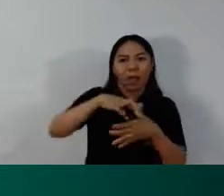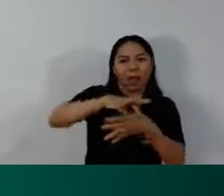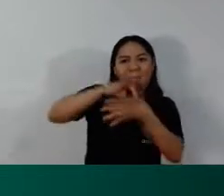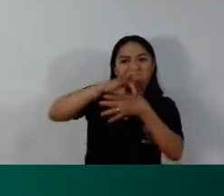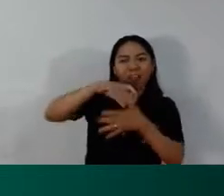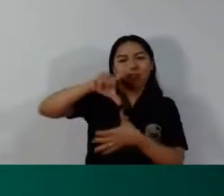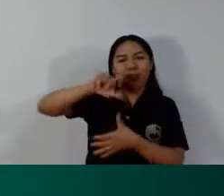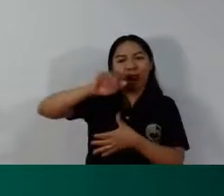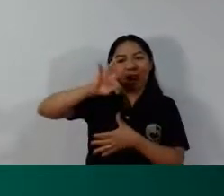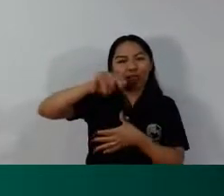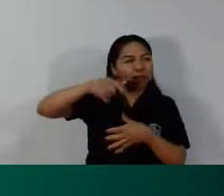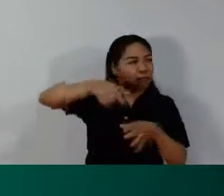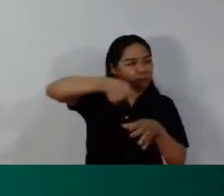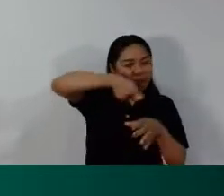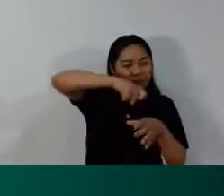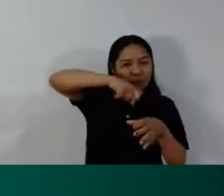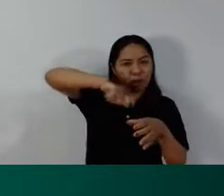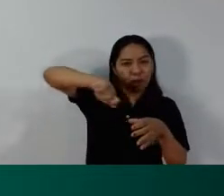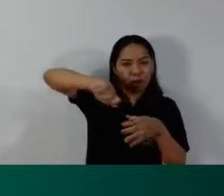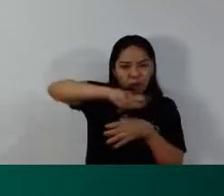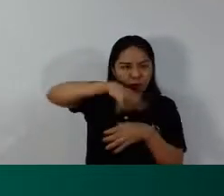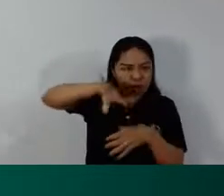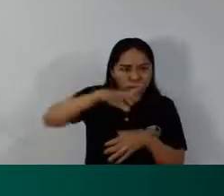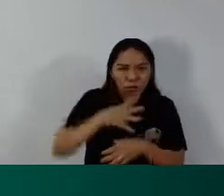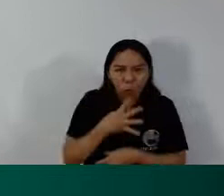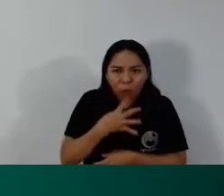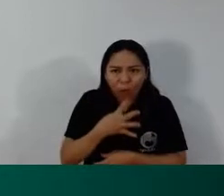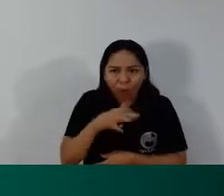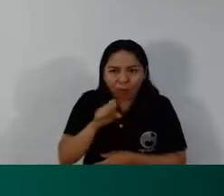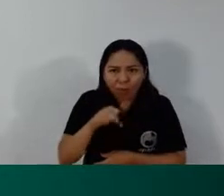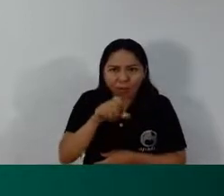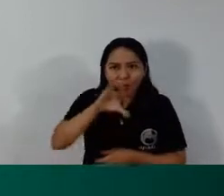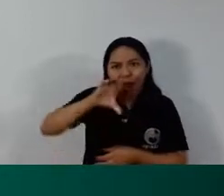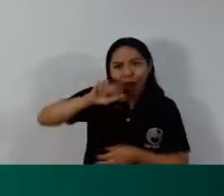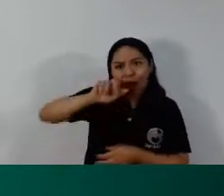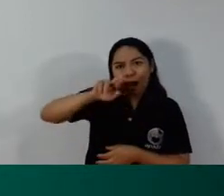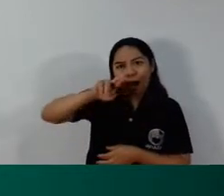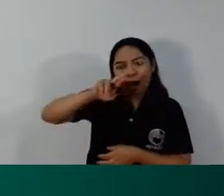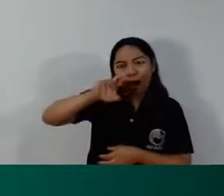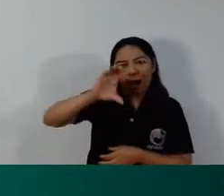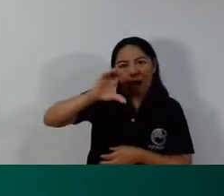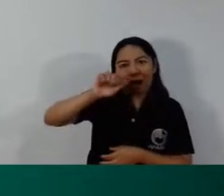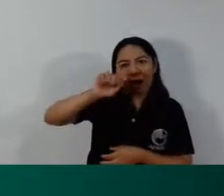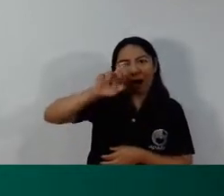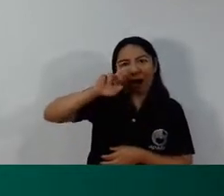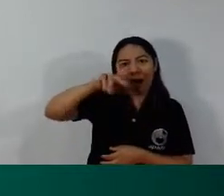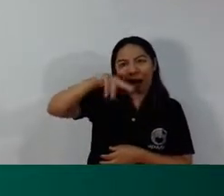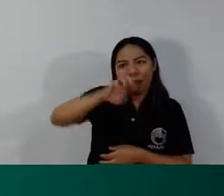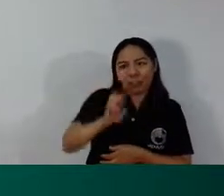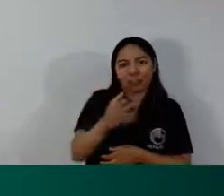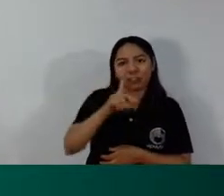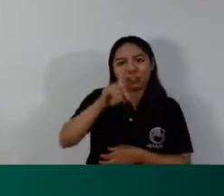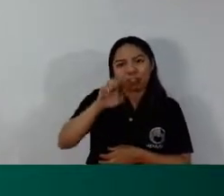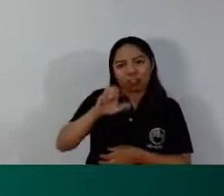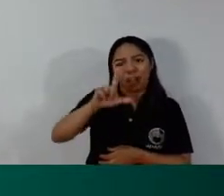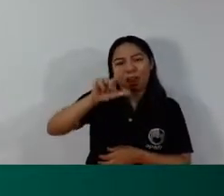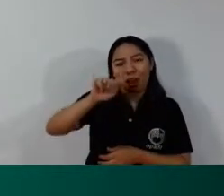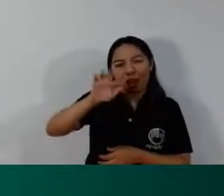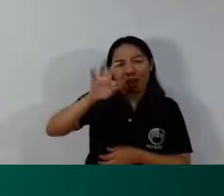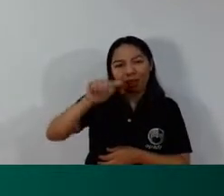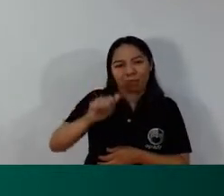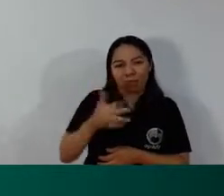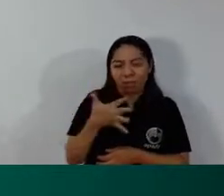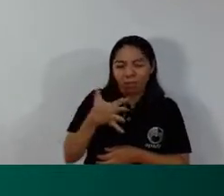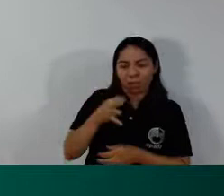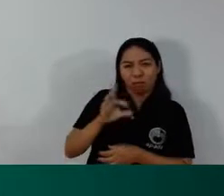10 você sabe que a carne de lata Sabe né Sabe né lá e até 10 reais